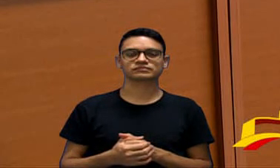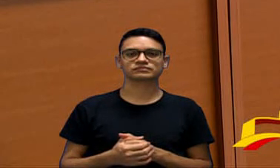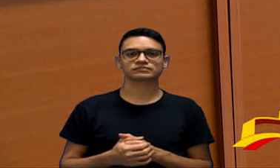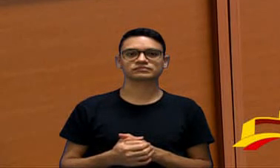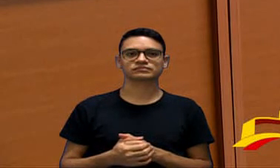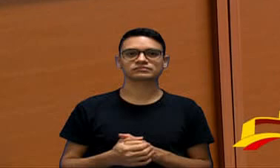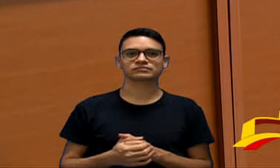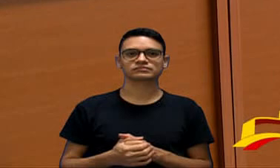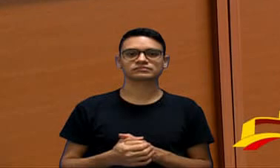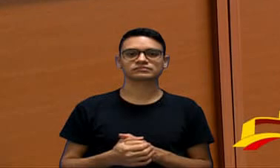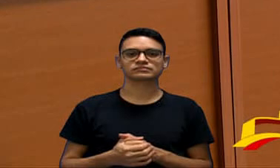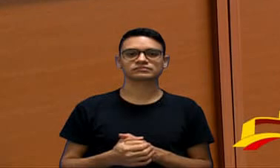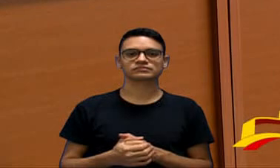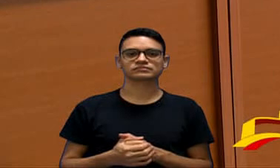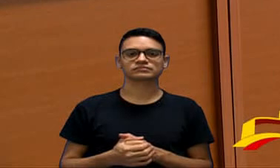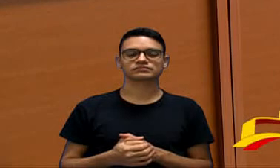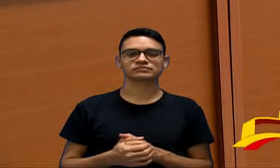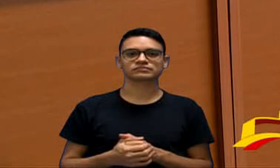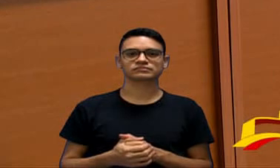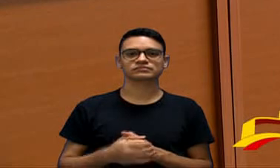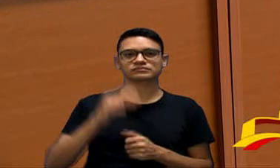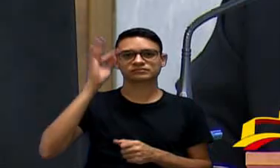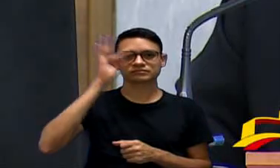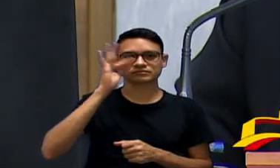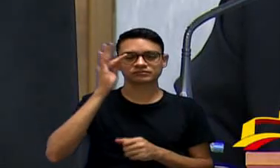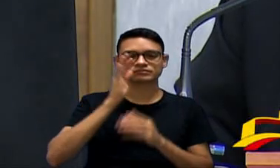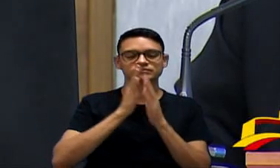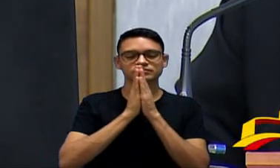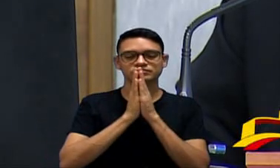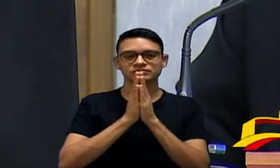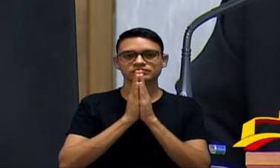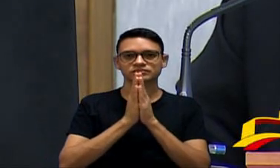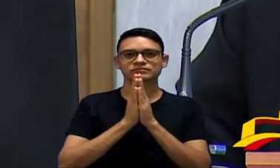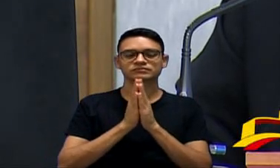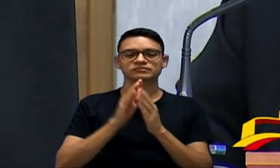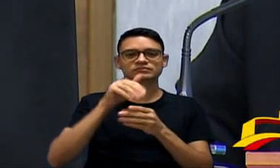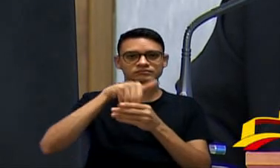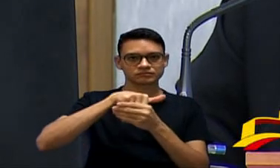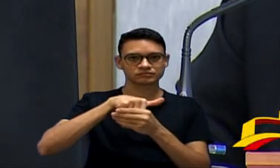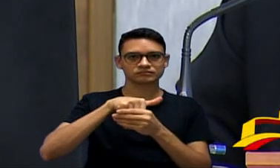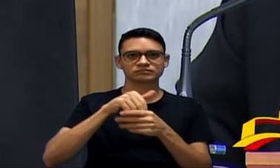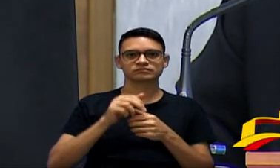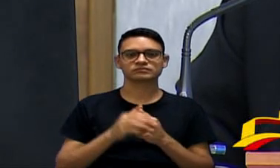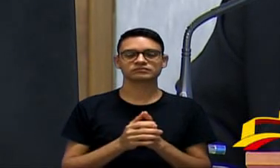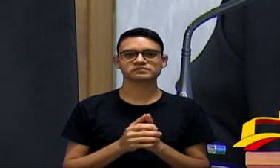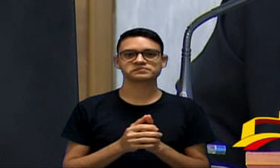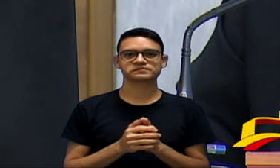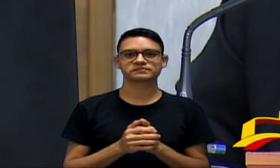Fausto, voto, por favor.